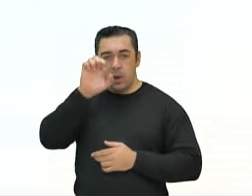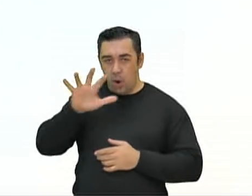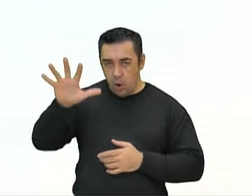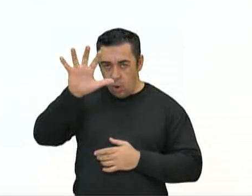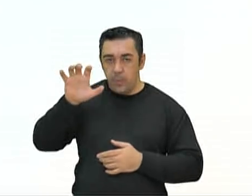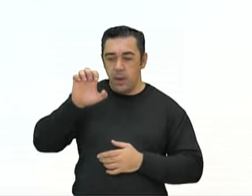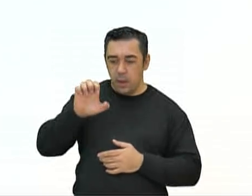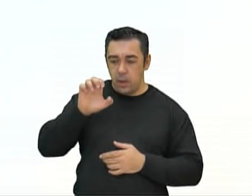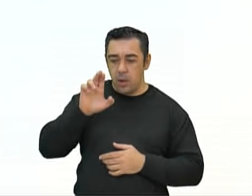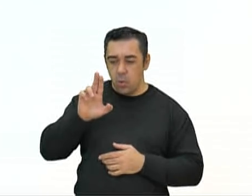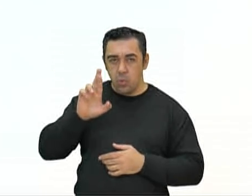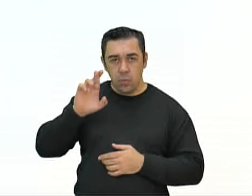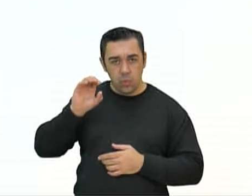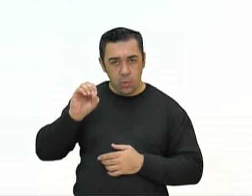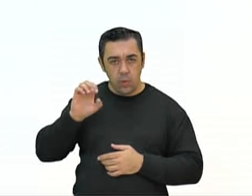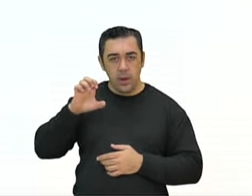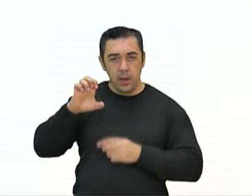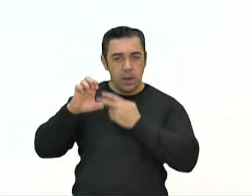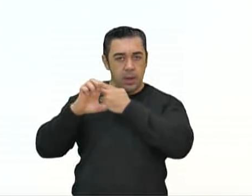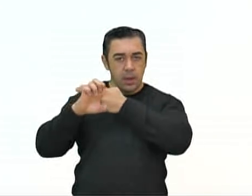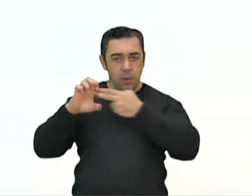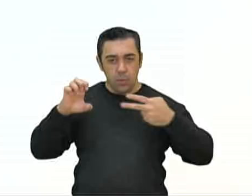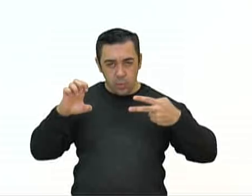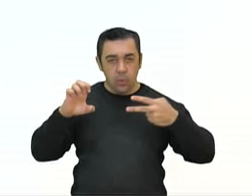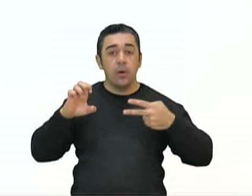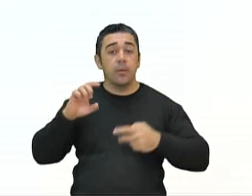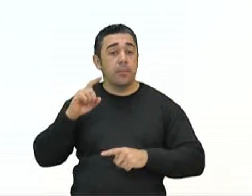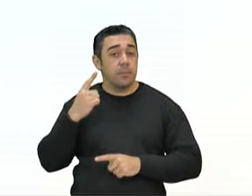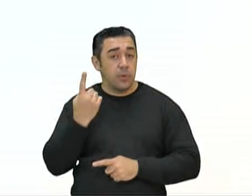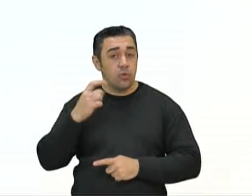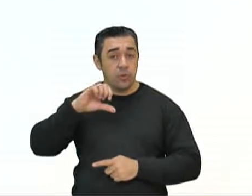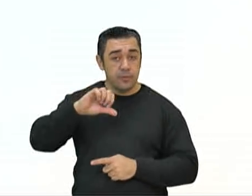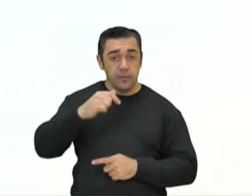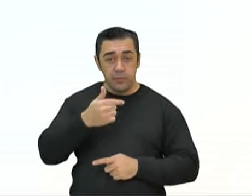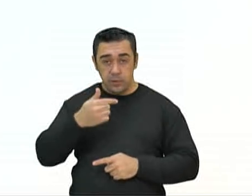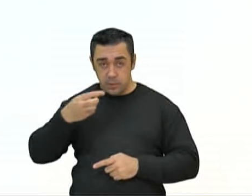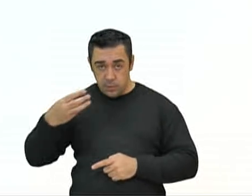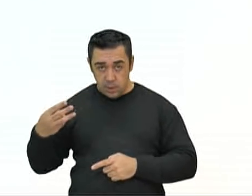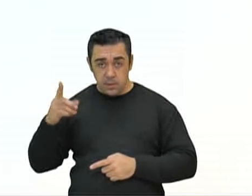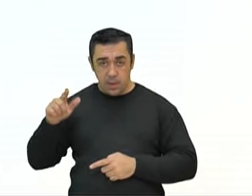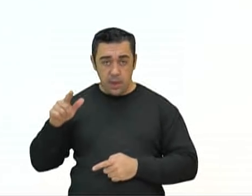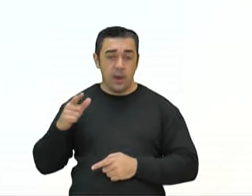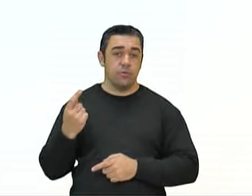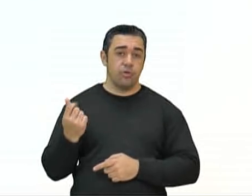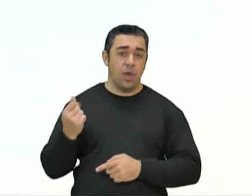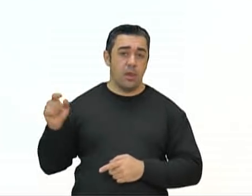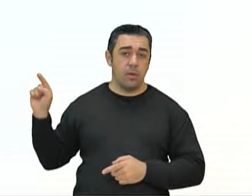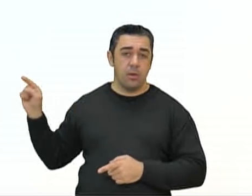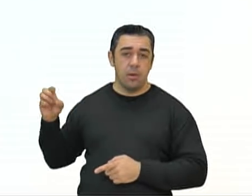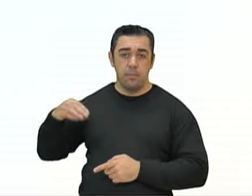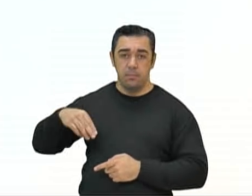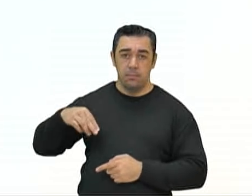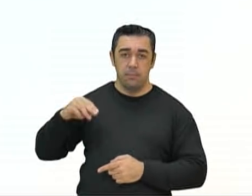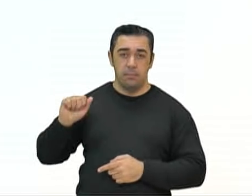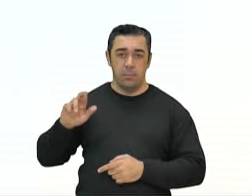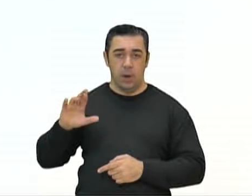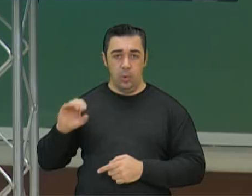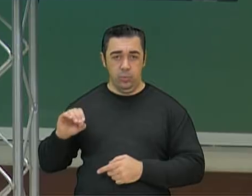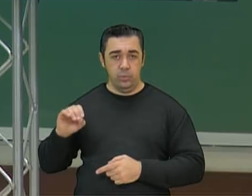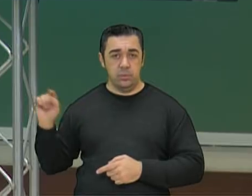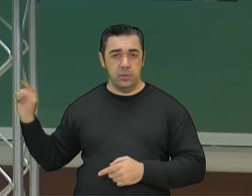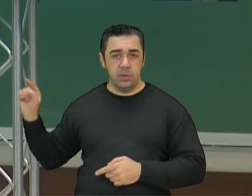zona do euro. Mas, em 1923, a moeda da Alemanha era o marco e você vê crianças brincando de